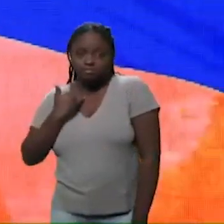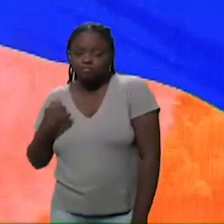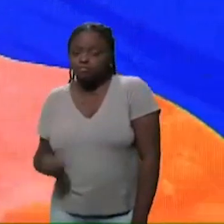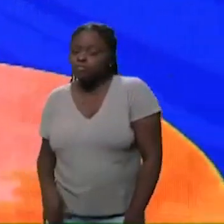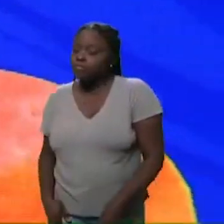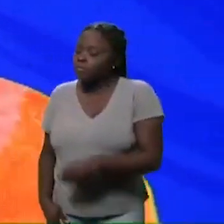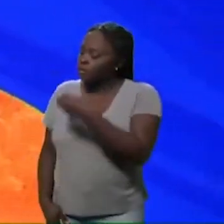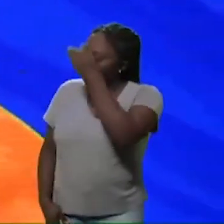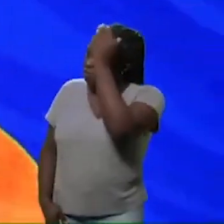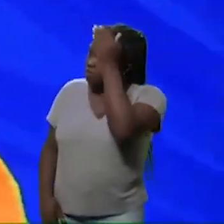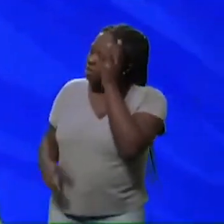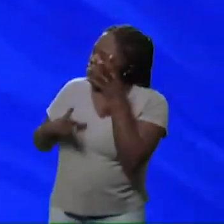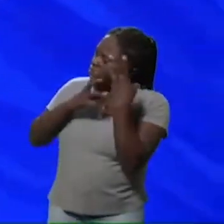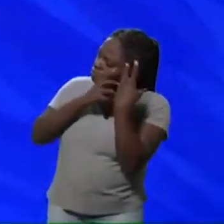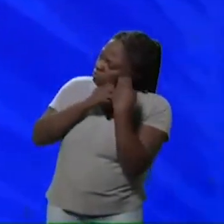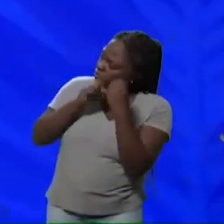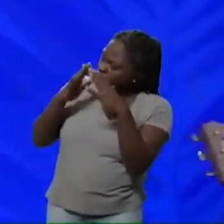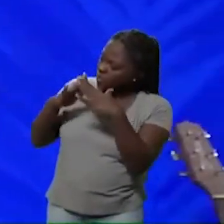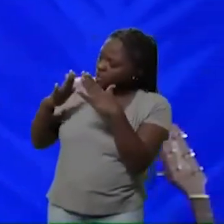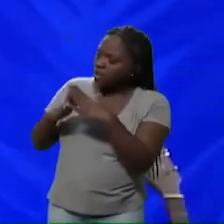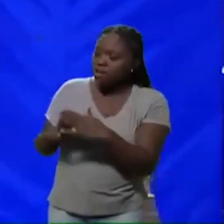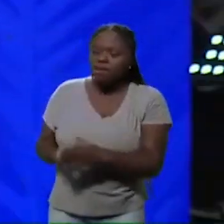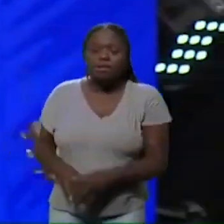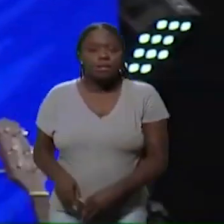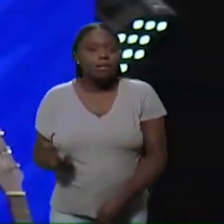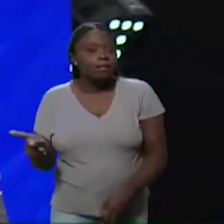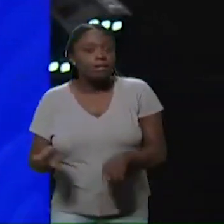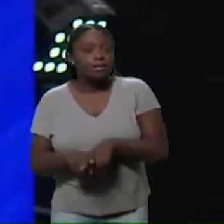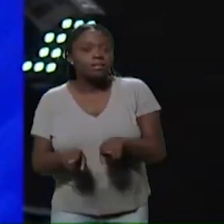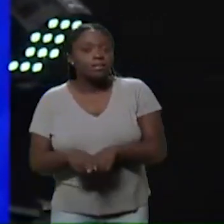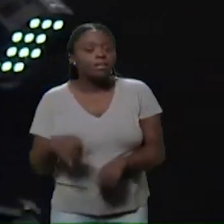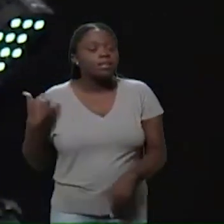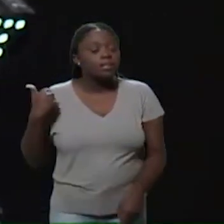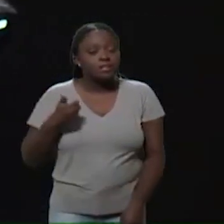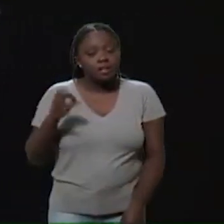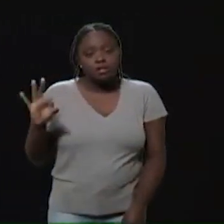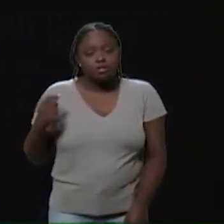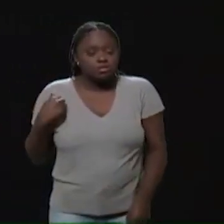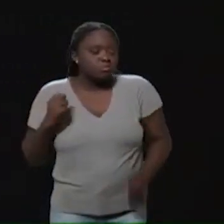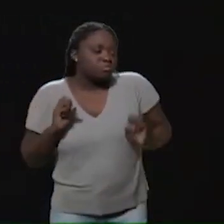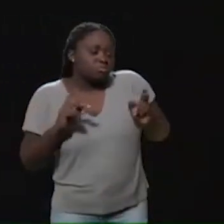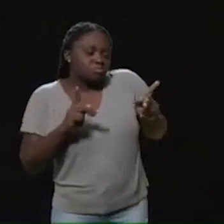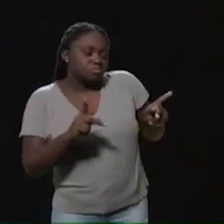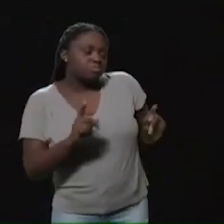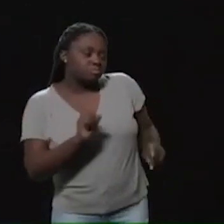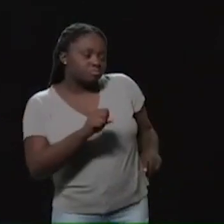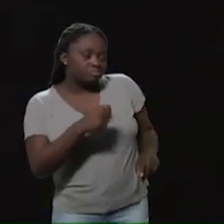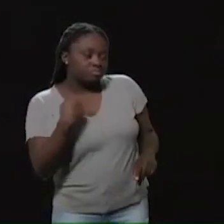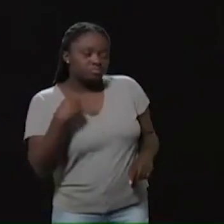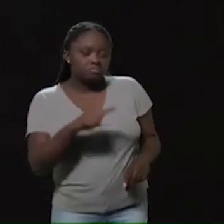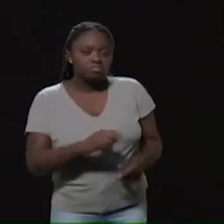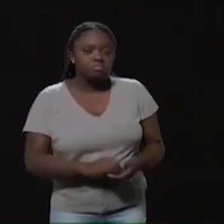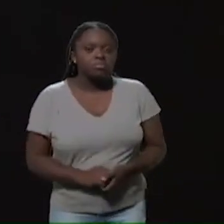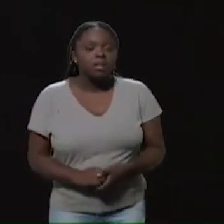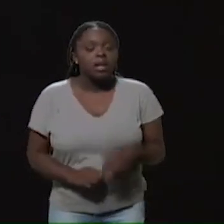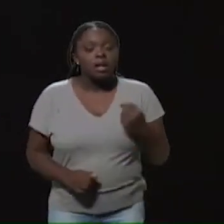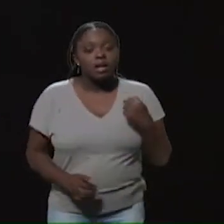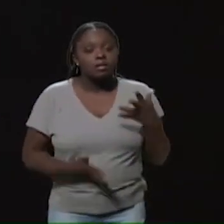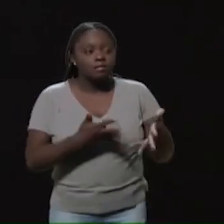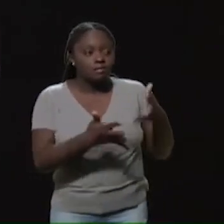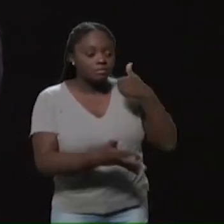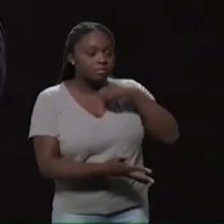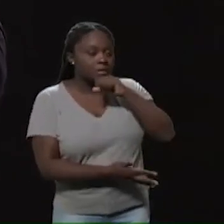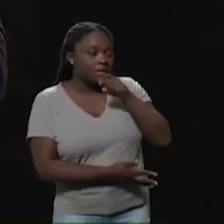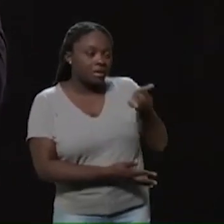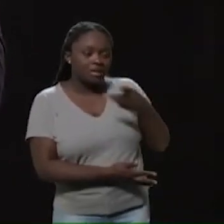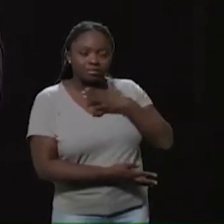Lucinho, vamos dormir lá em casa? Ele também tinha de 10 para 11 anos. Eu falei, vamos. Aí eu fui falar com a minha mãe não